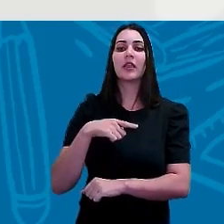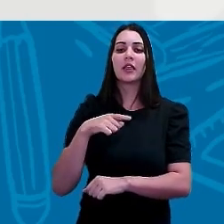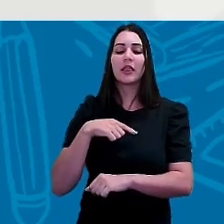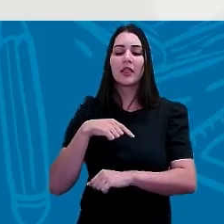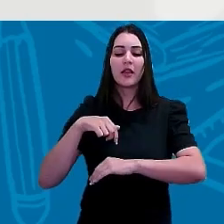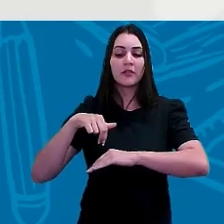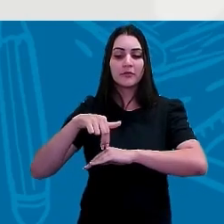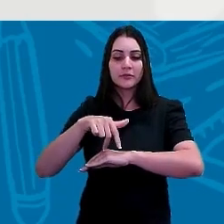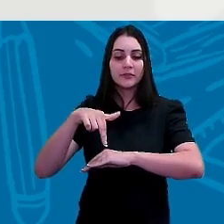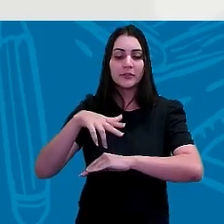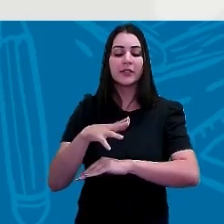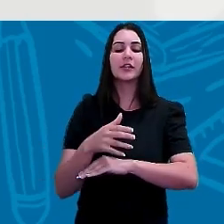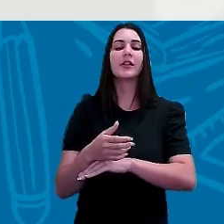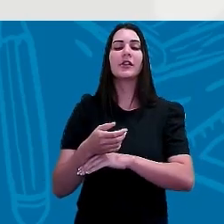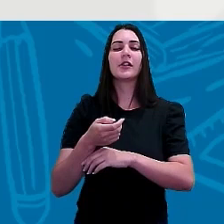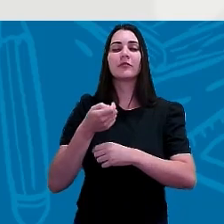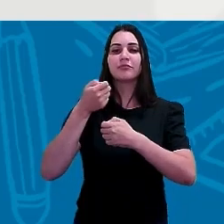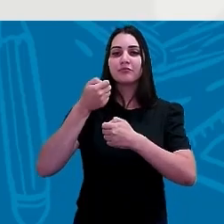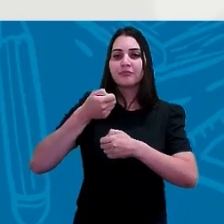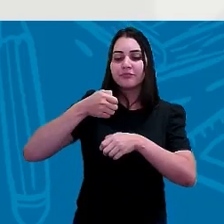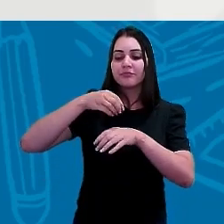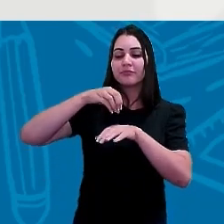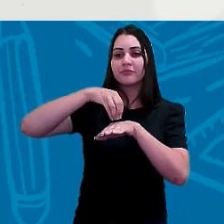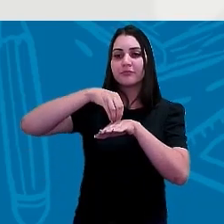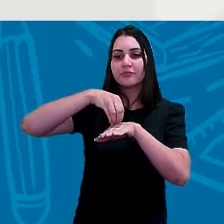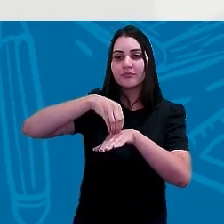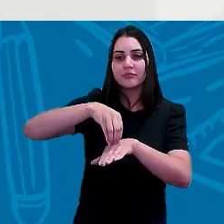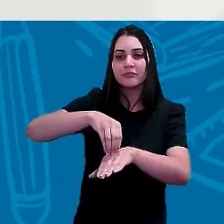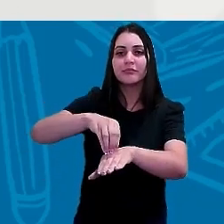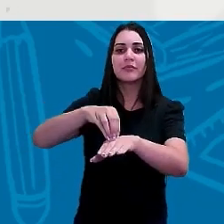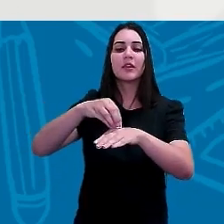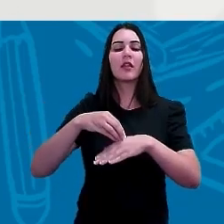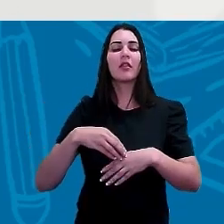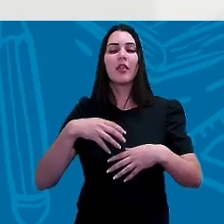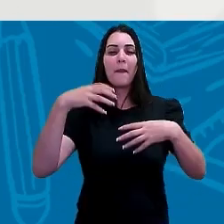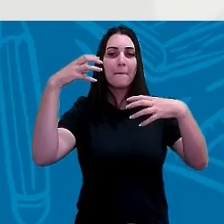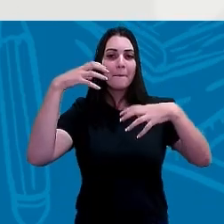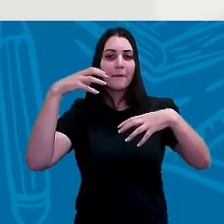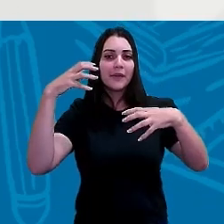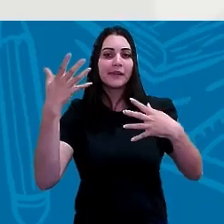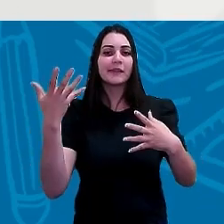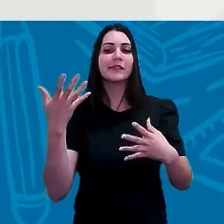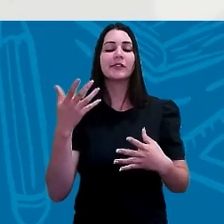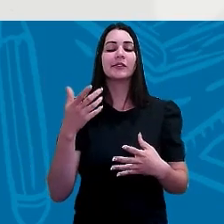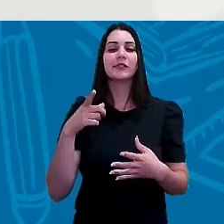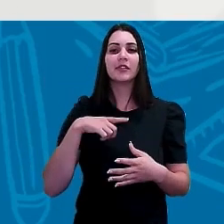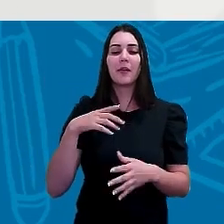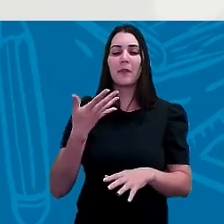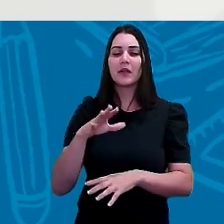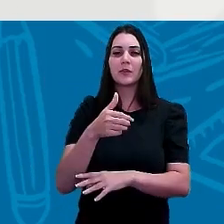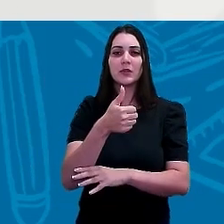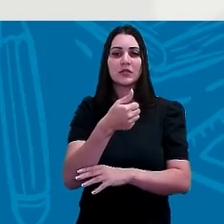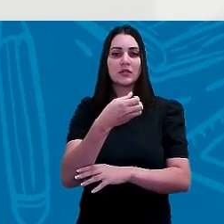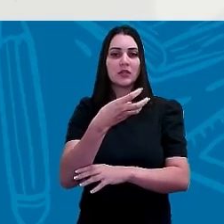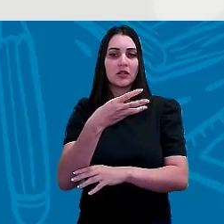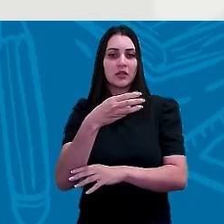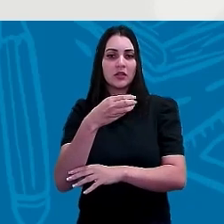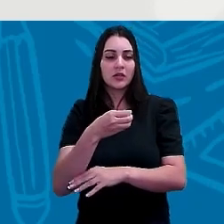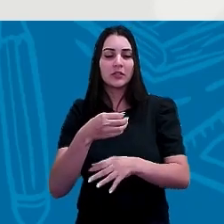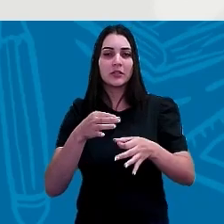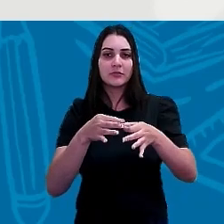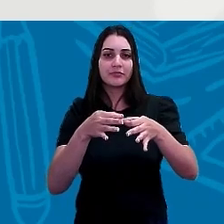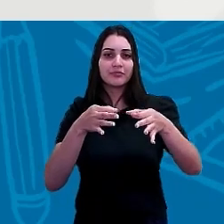rapel, tirolesa, tem banhos, né, em um amplo ambiente de 130 hectares voltados para o